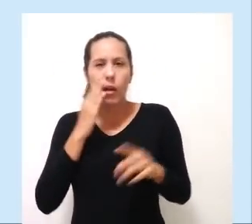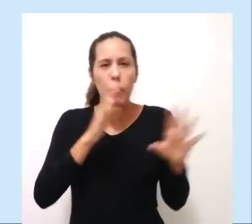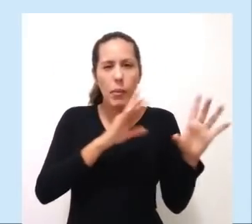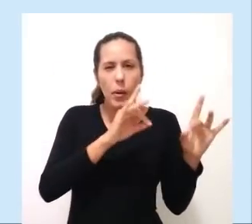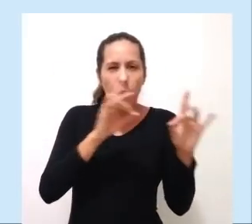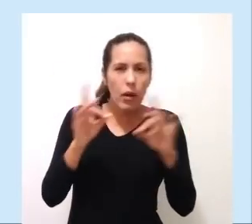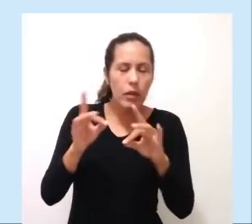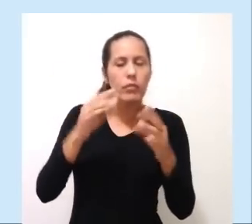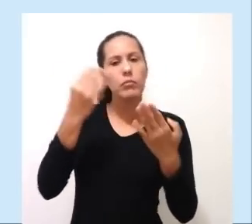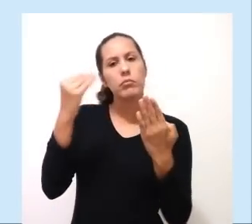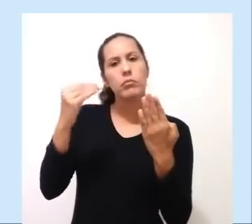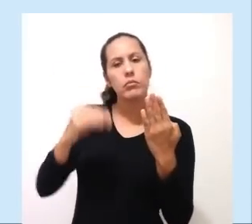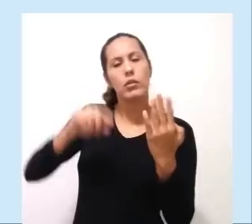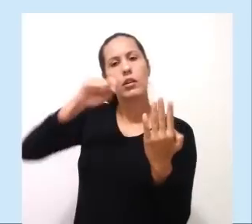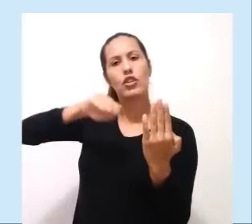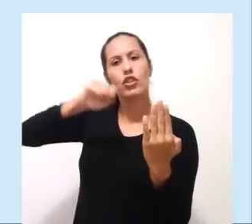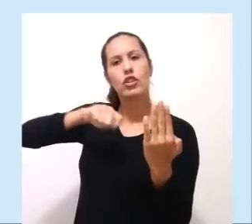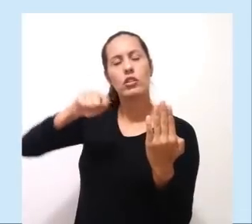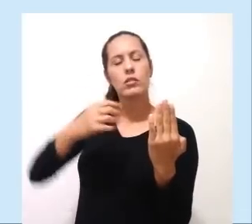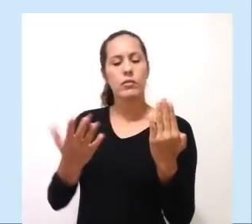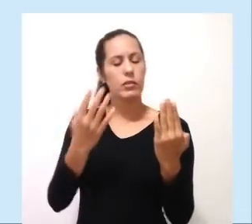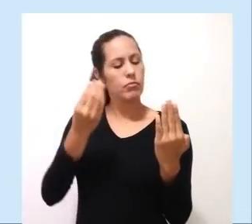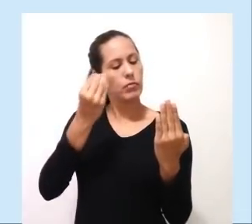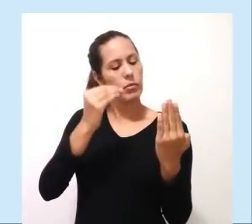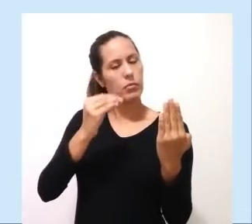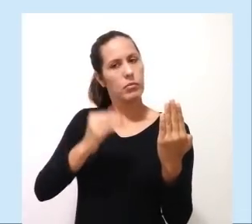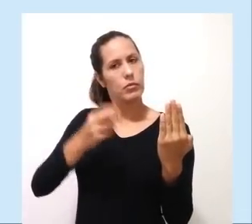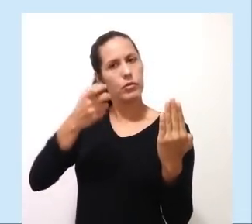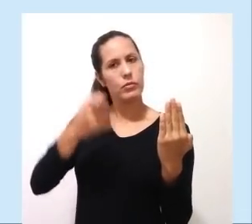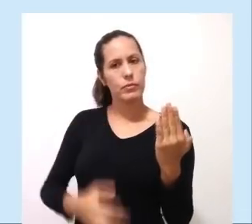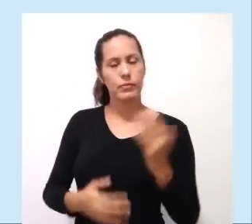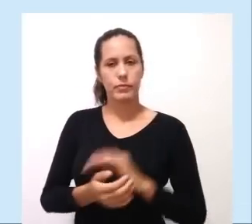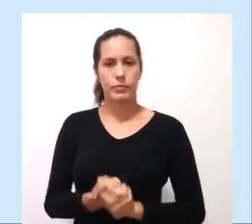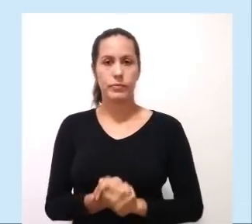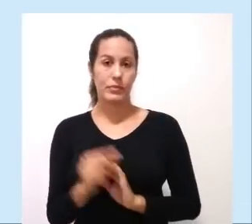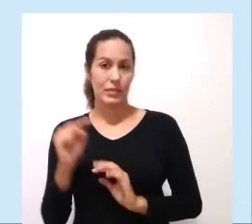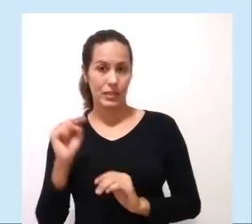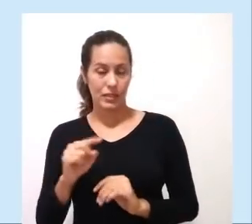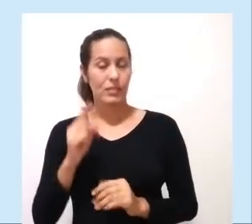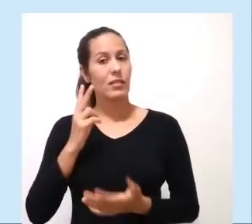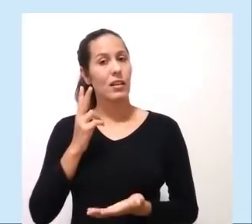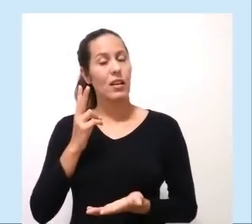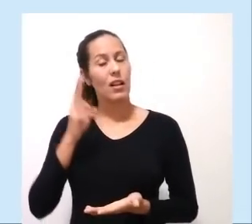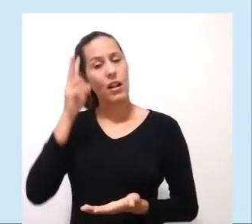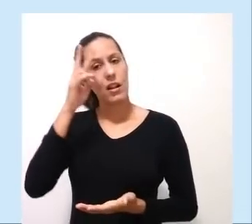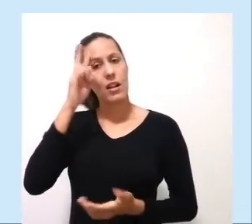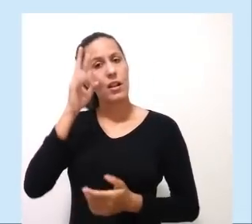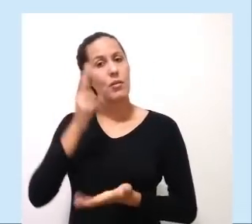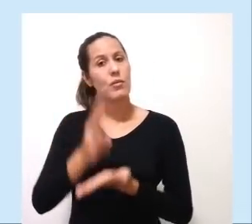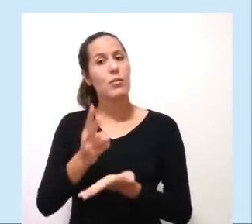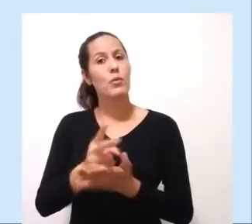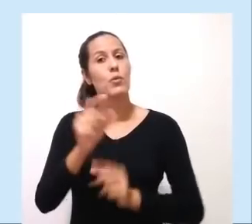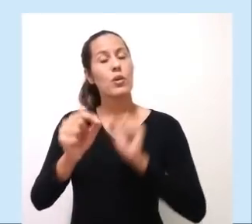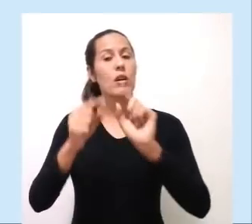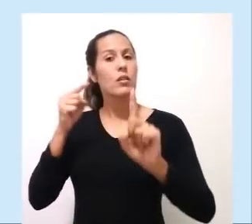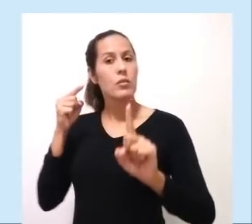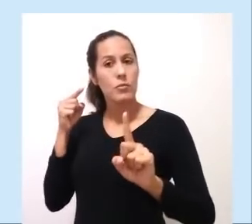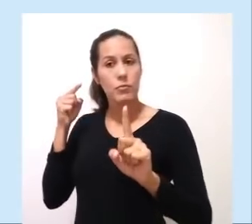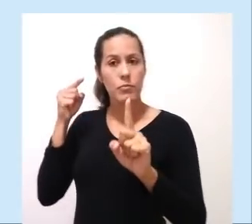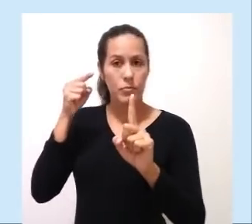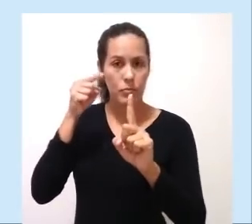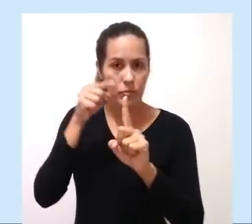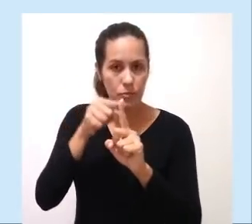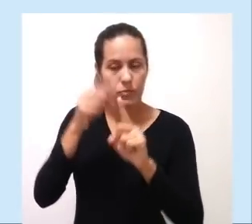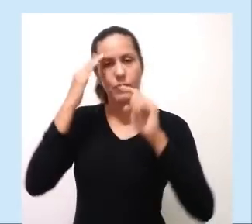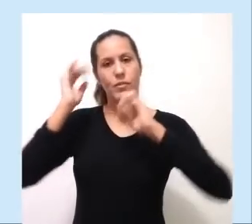vão orientar na escritura do texto, da notícia. E sempre lembrando, a objetividade, a